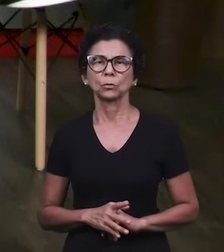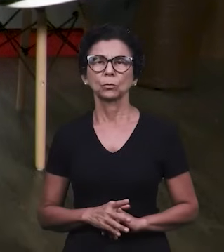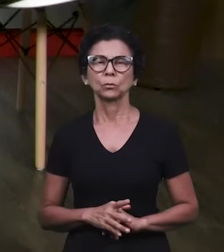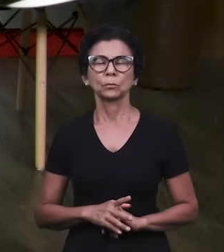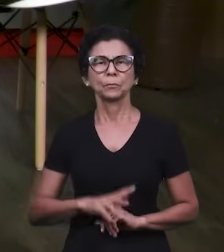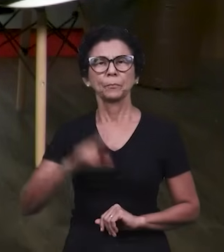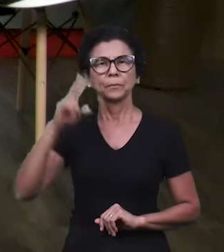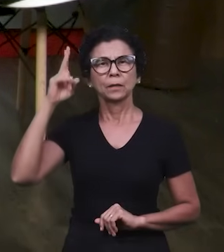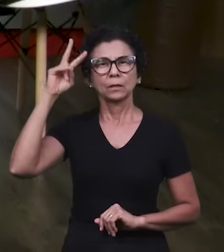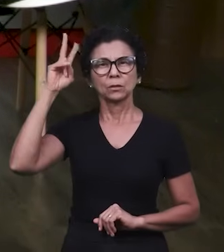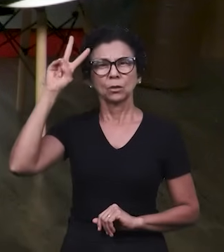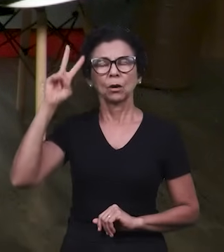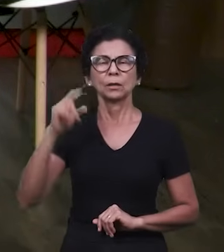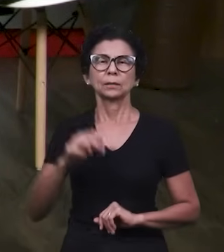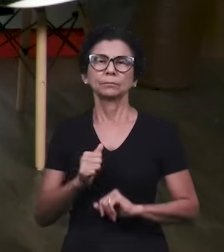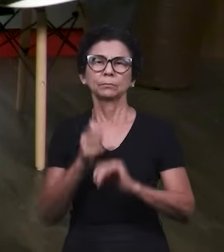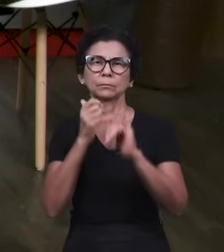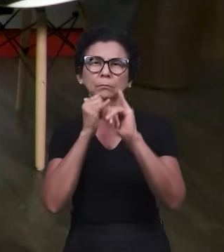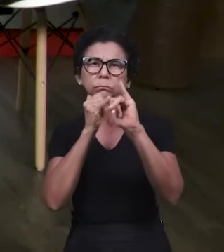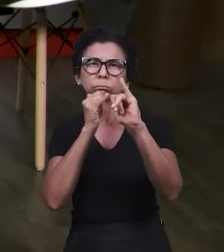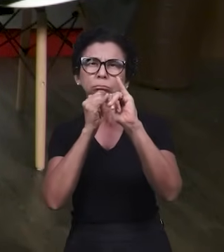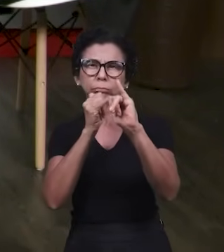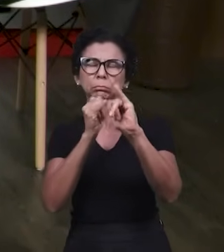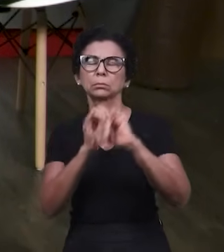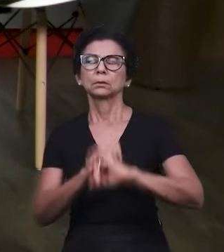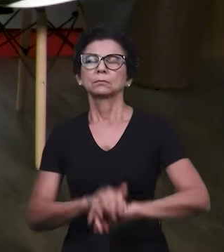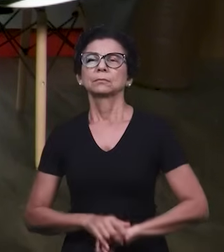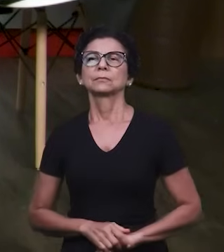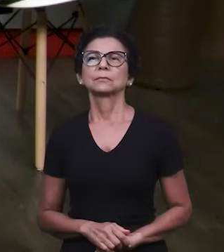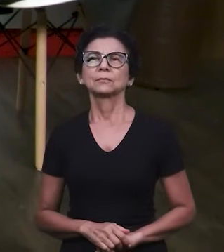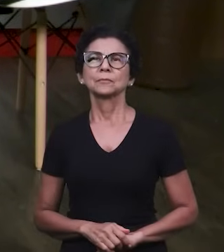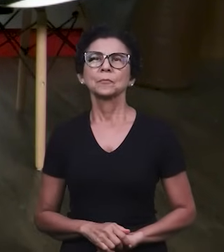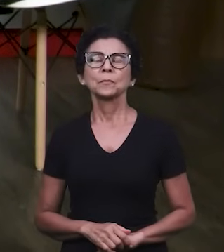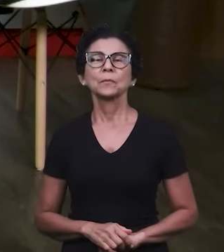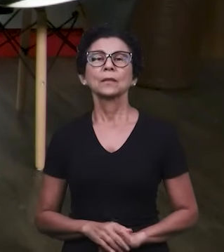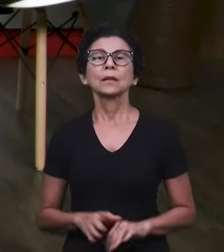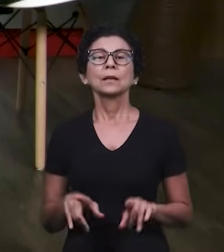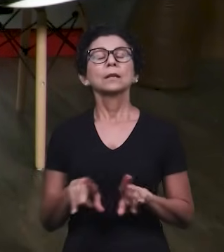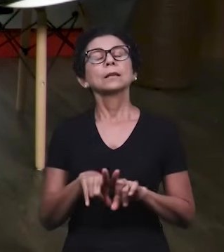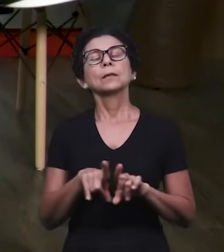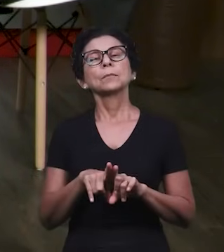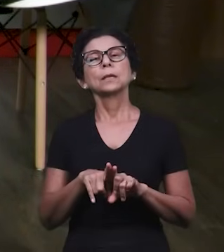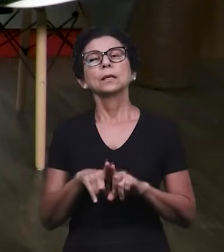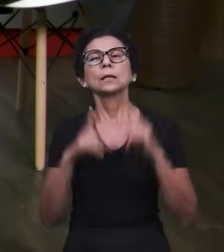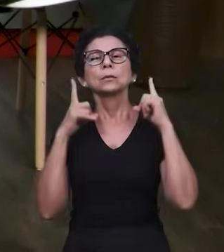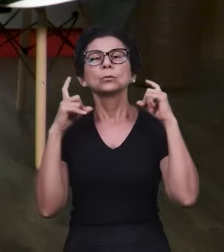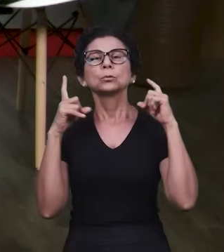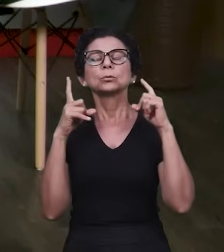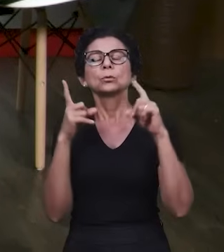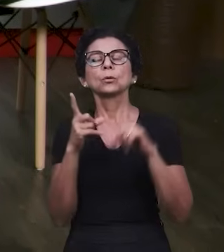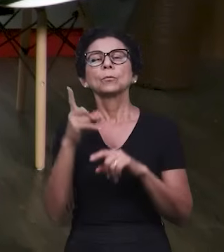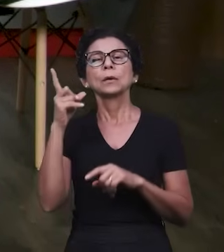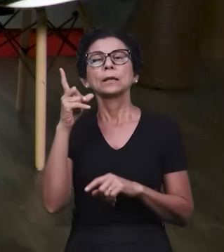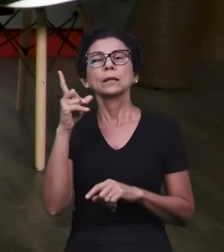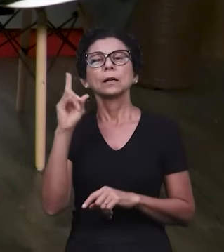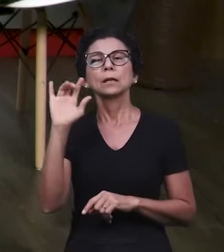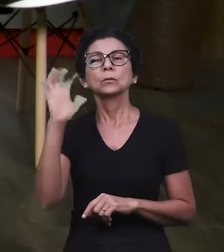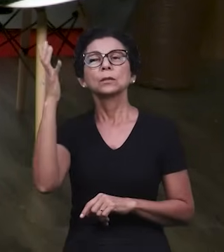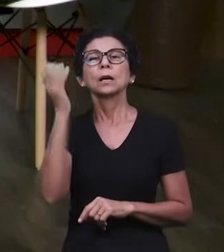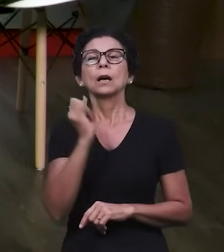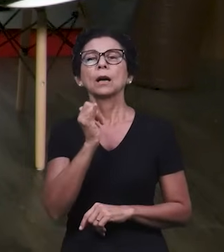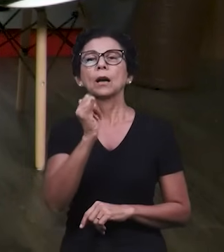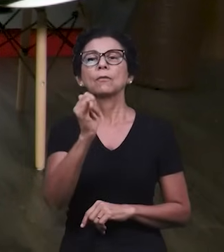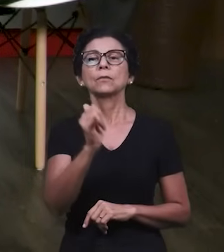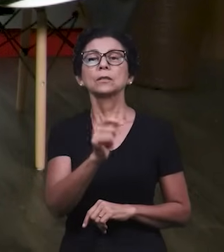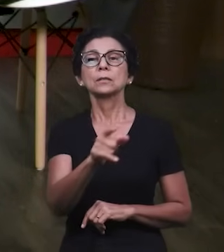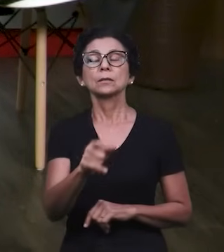da trombeta, esse toque, o toque da trombeta também era dado como avisos para